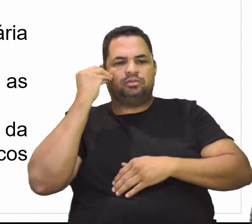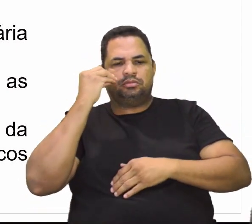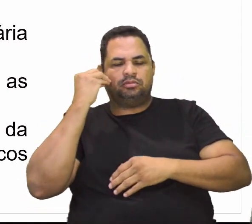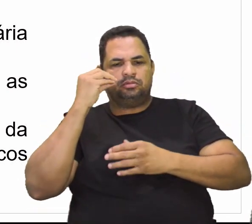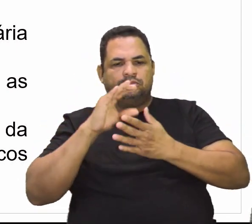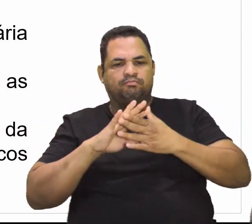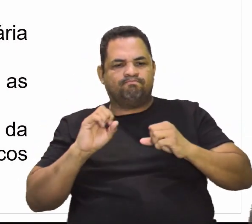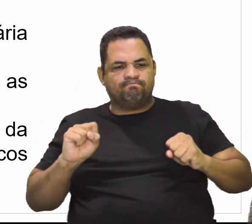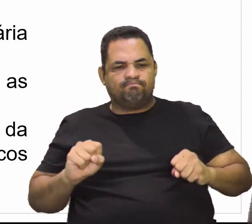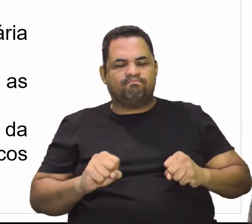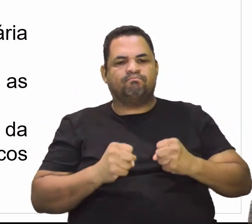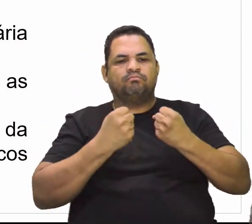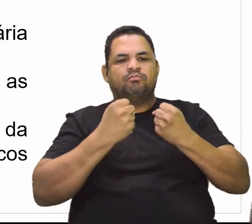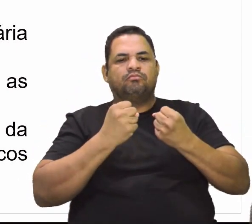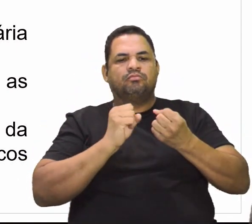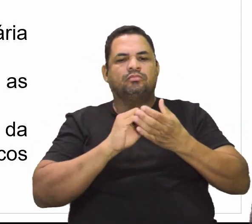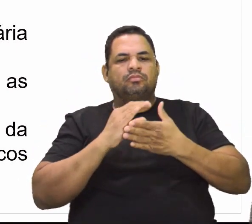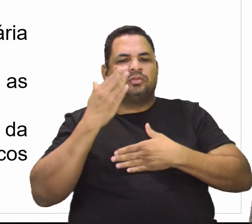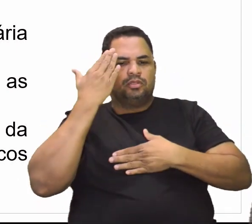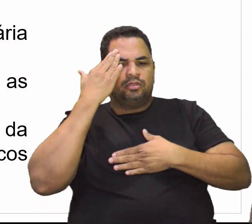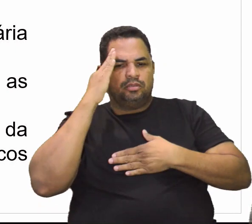reforçar a concepção